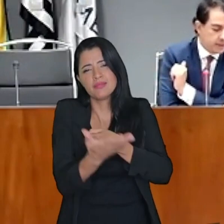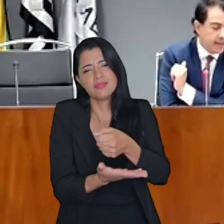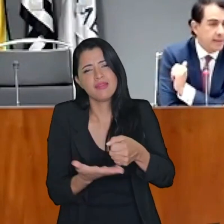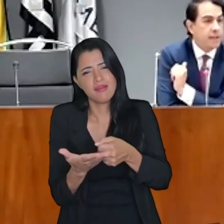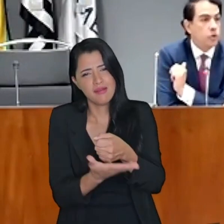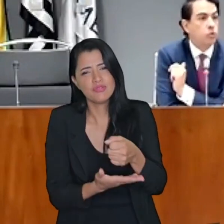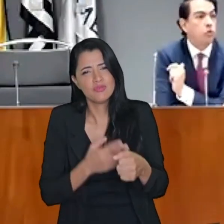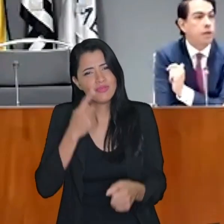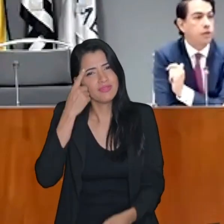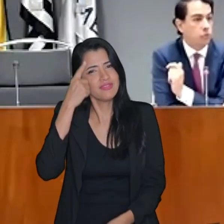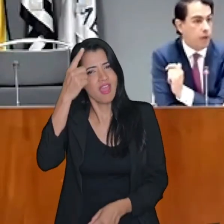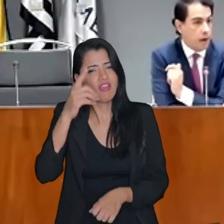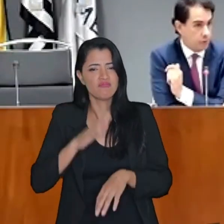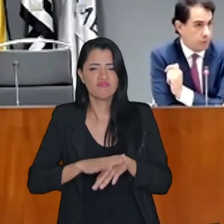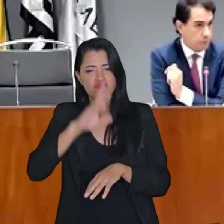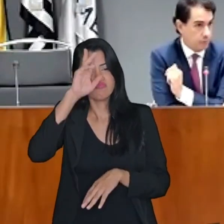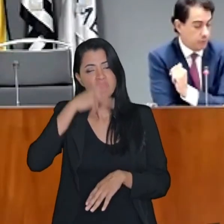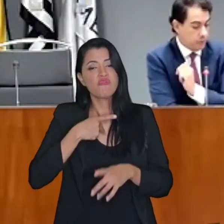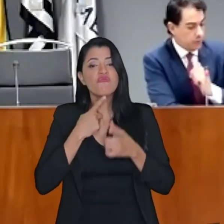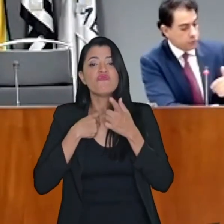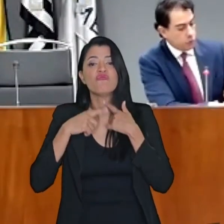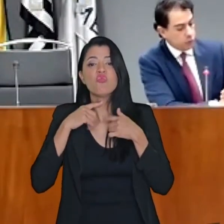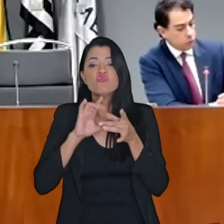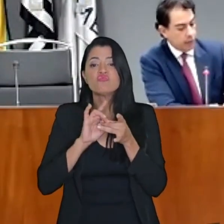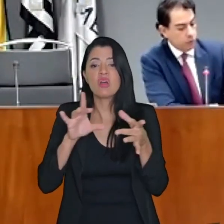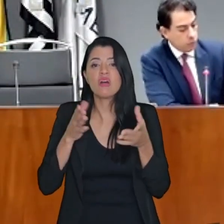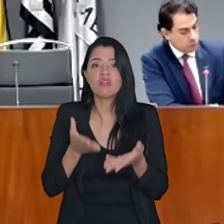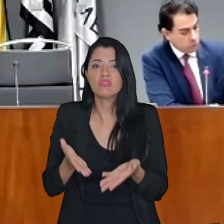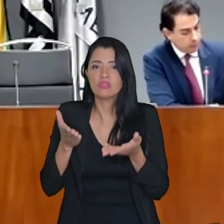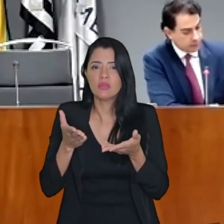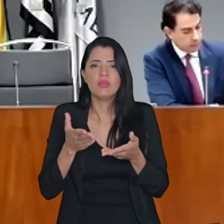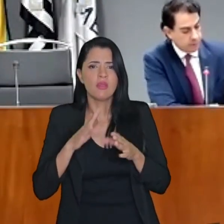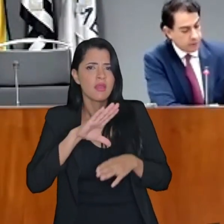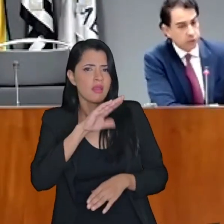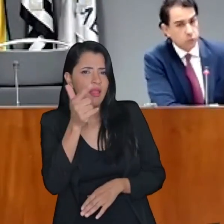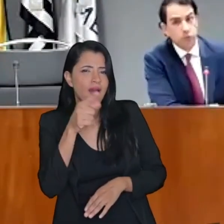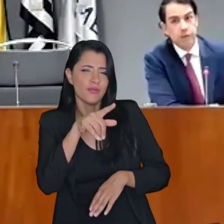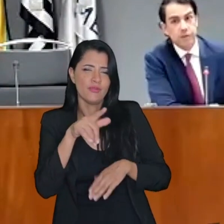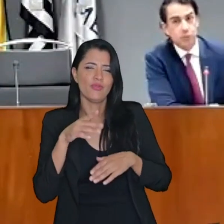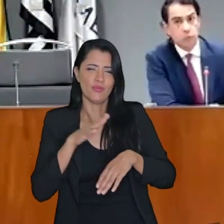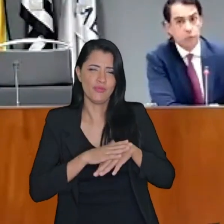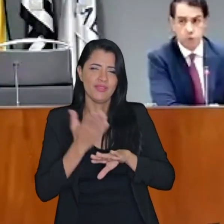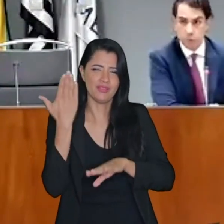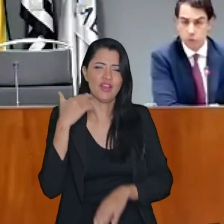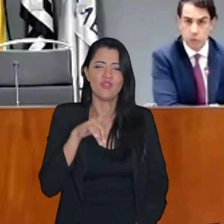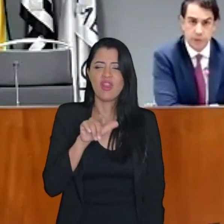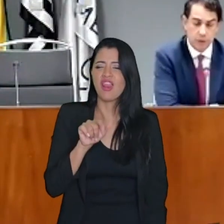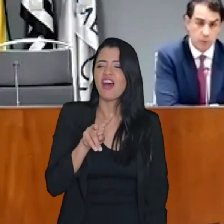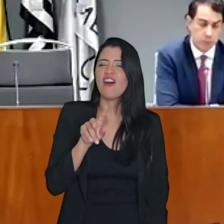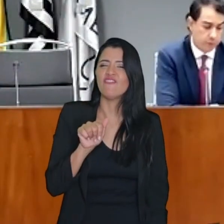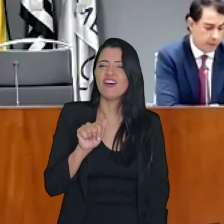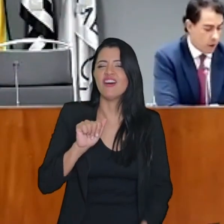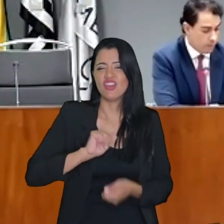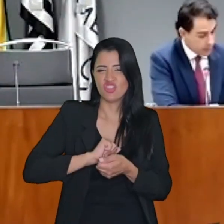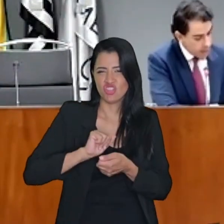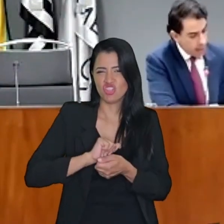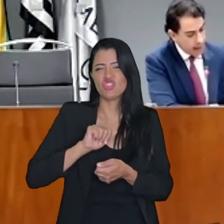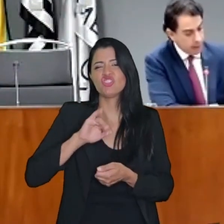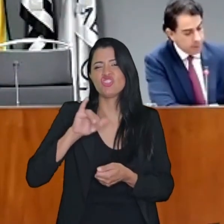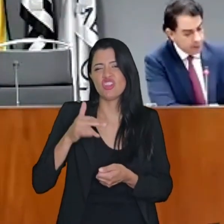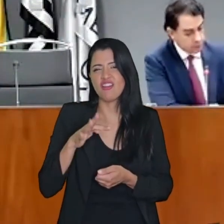muitas vezes na ideia de autonomia de vontade. E isso ficou muito claro no âmbito da Operação Lava Jato, quando o Ministério Público, sobretudo o Ministério Público